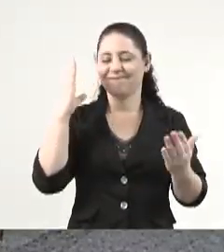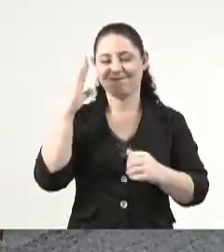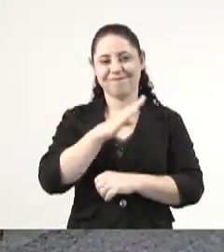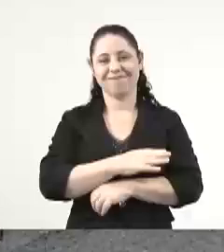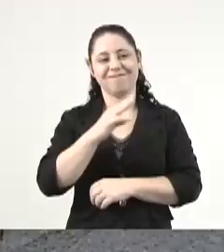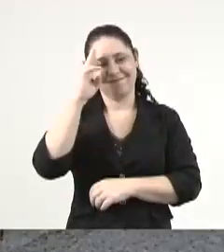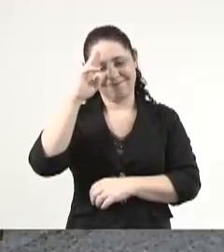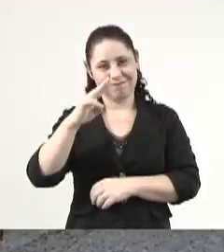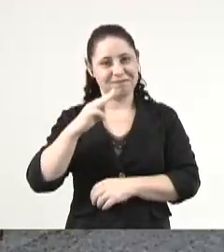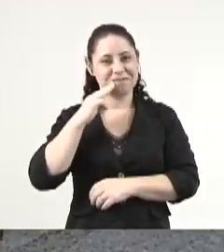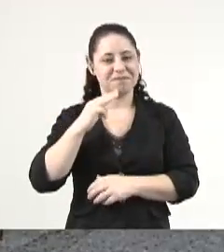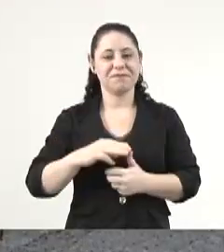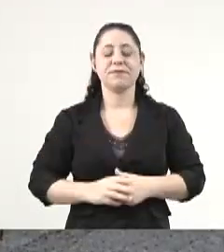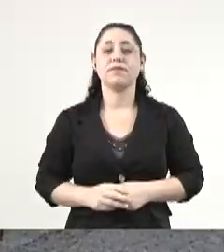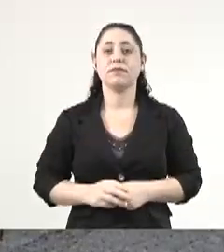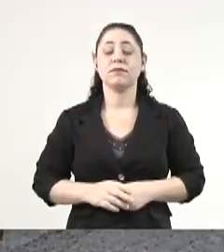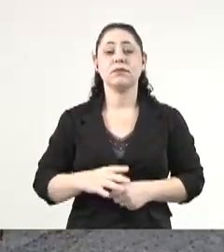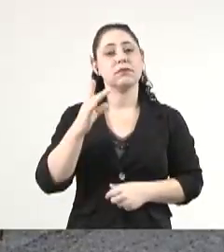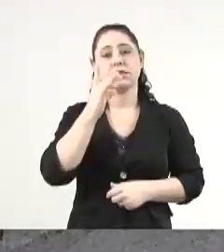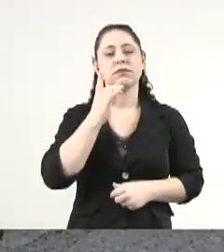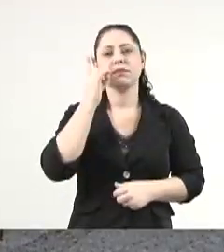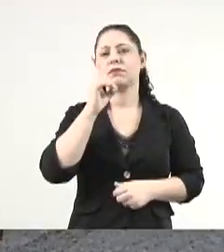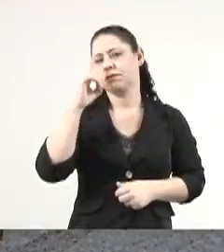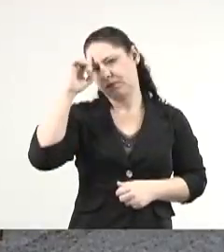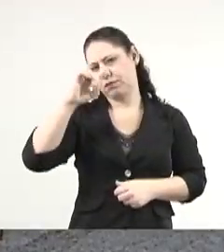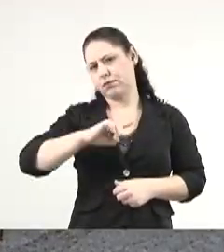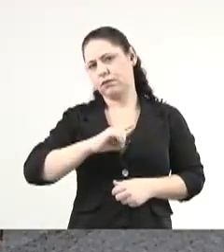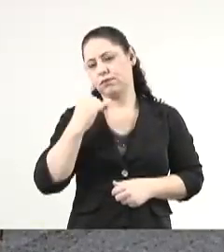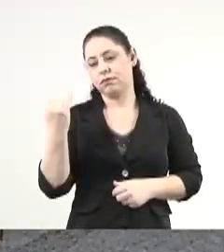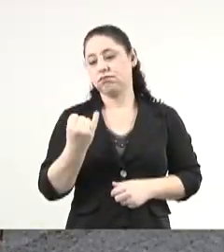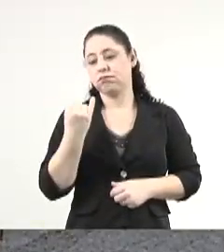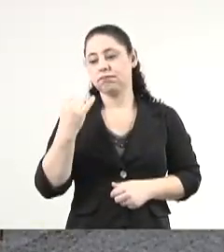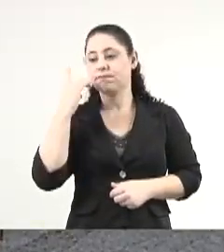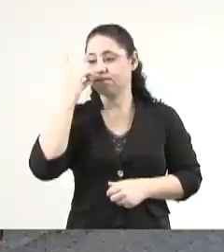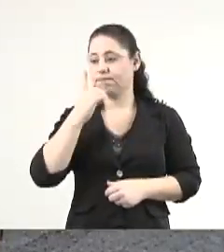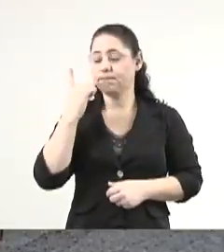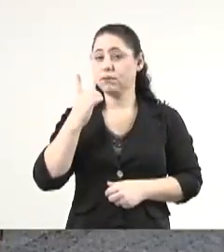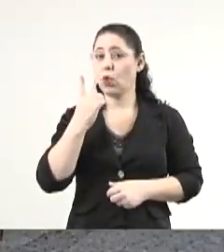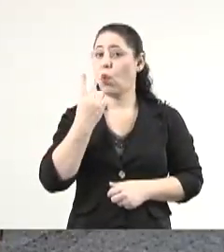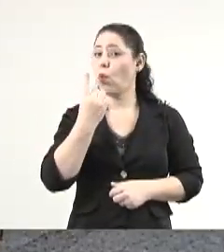Maritê. Deputado, é um dia importante para os parlamentares, né?